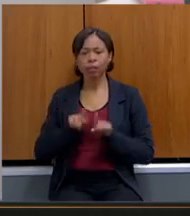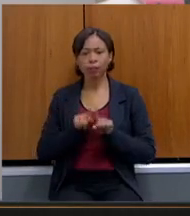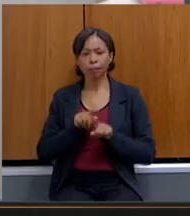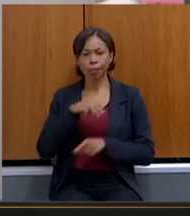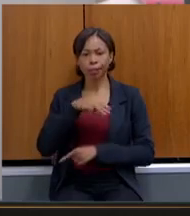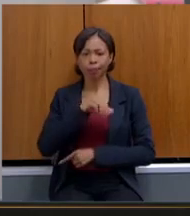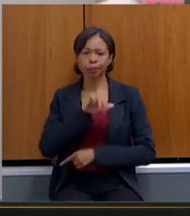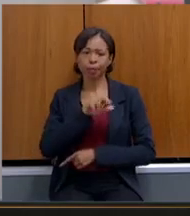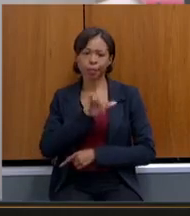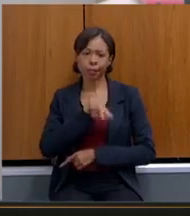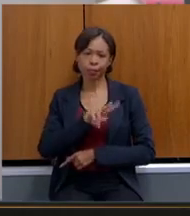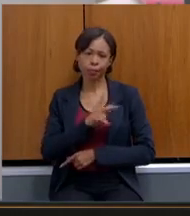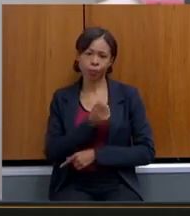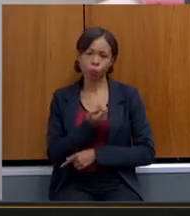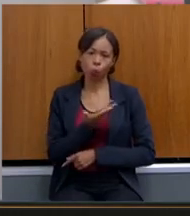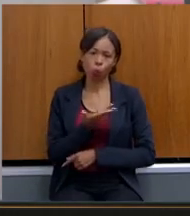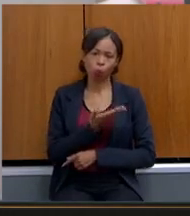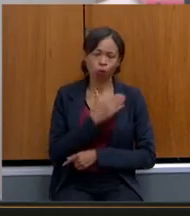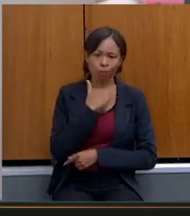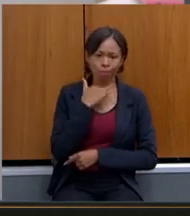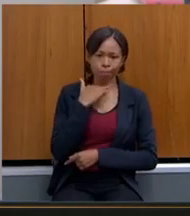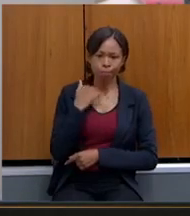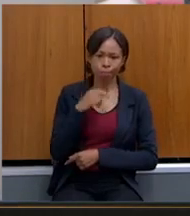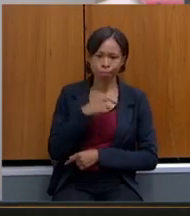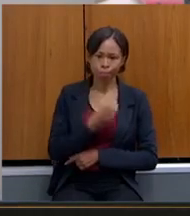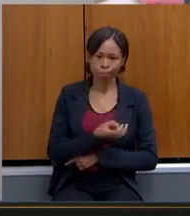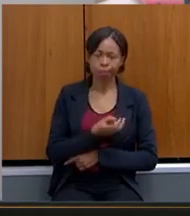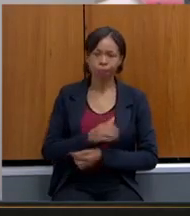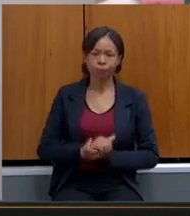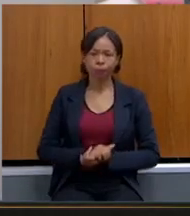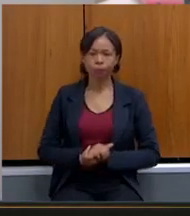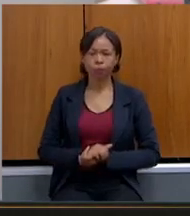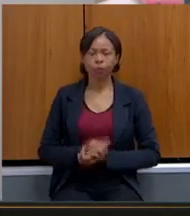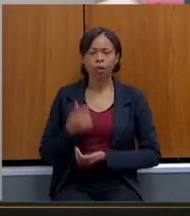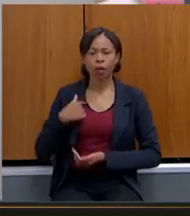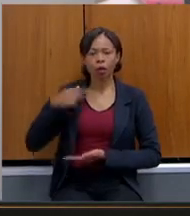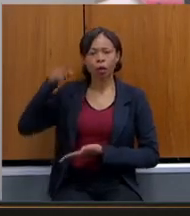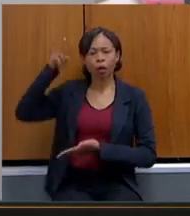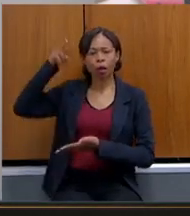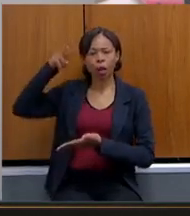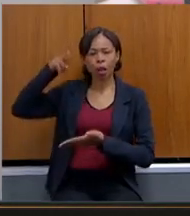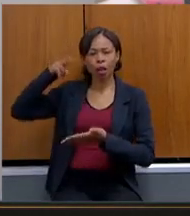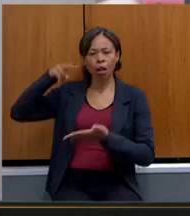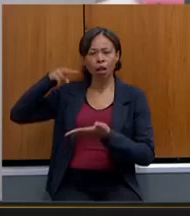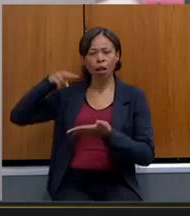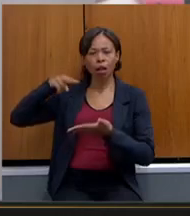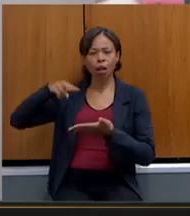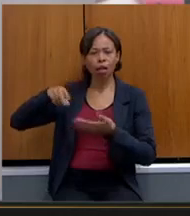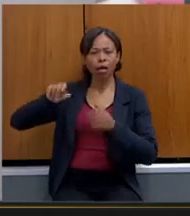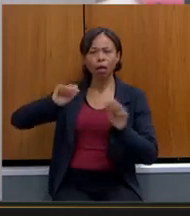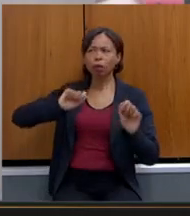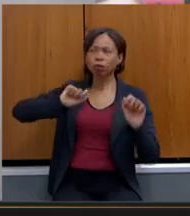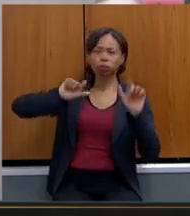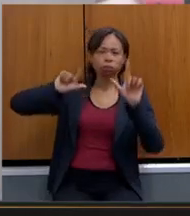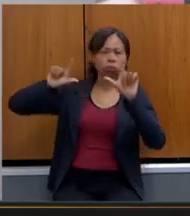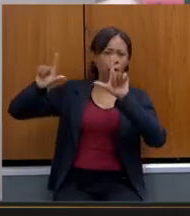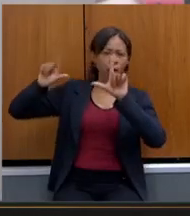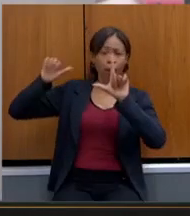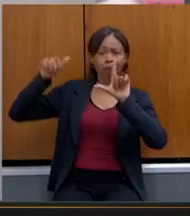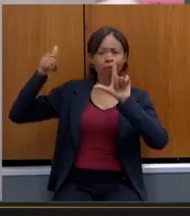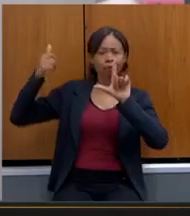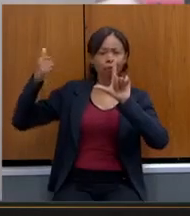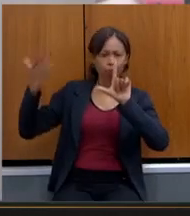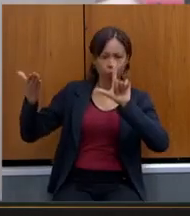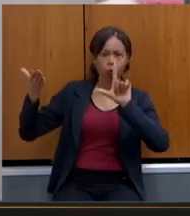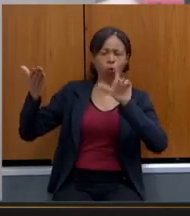Mirinha que faleceu hoje e ao fazer a leitura simbólica do Banner que esteve nos acompanhando durante